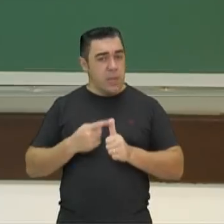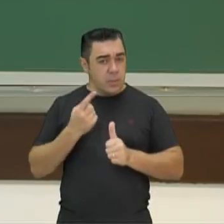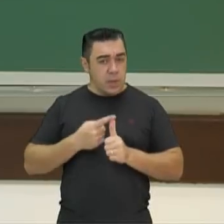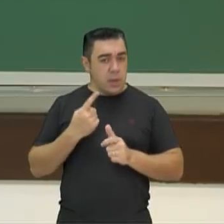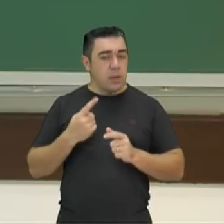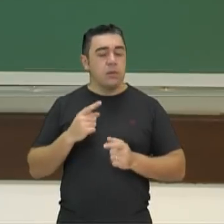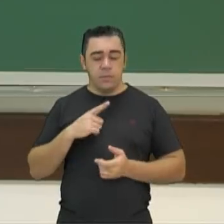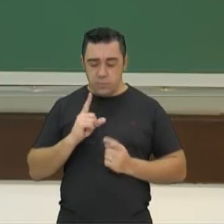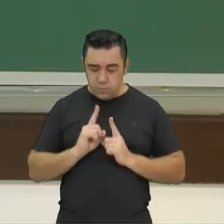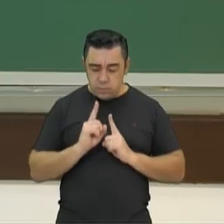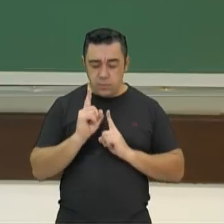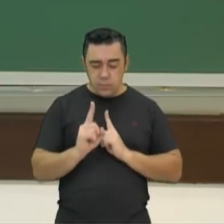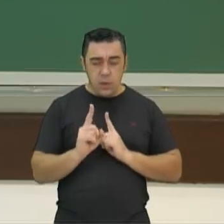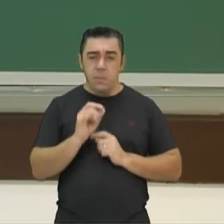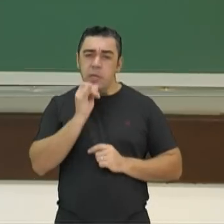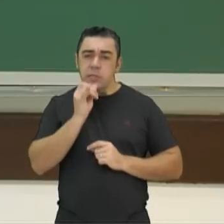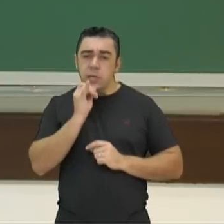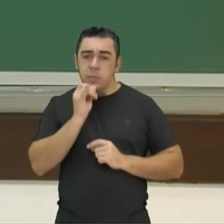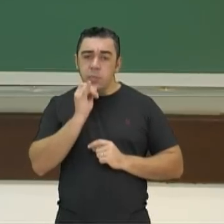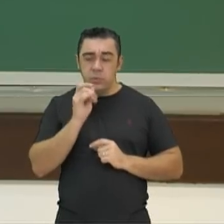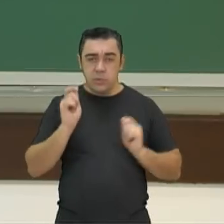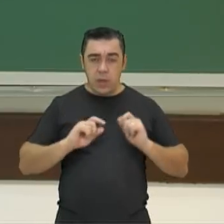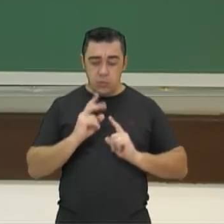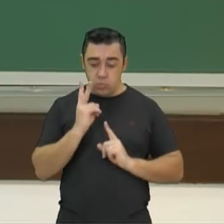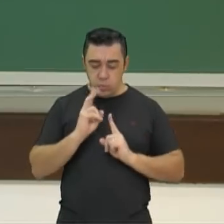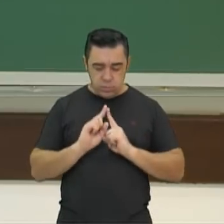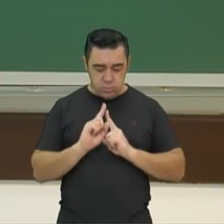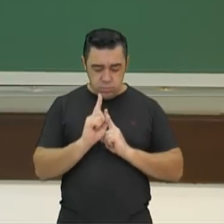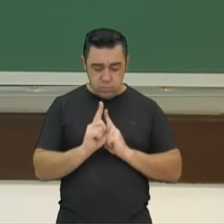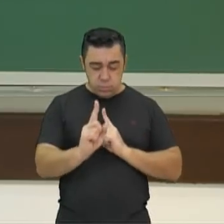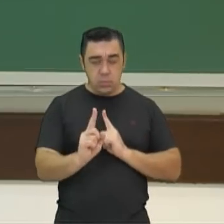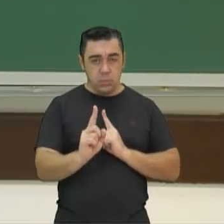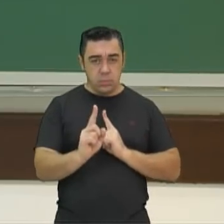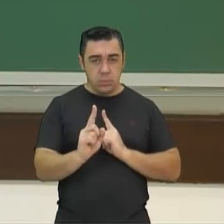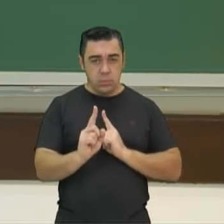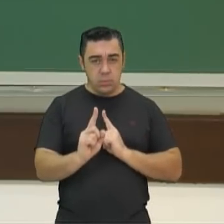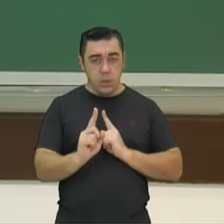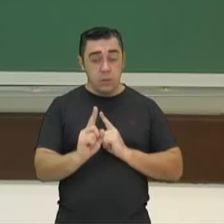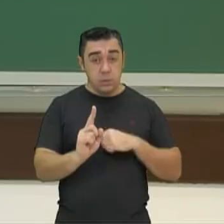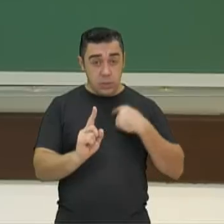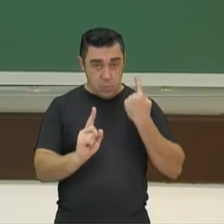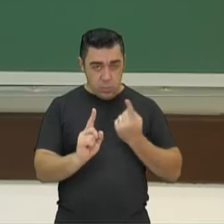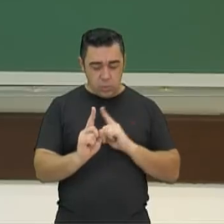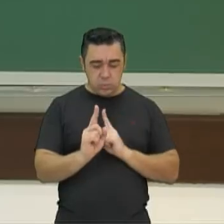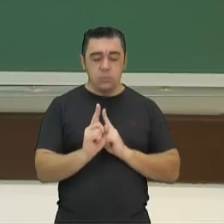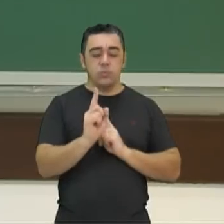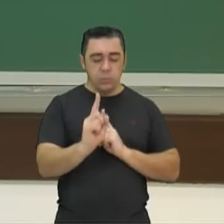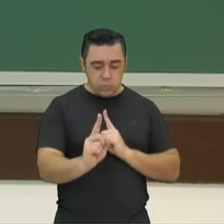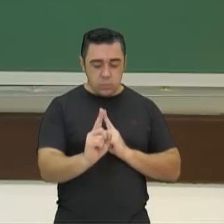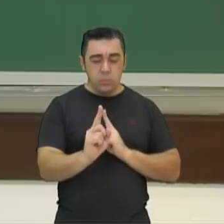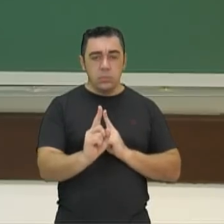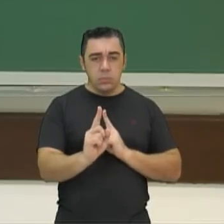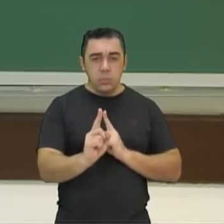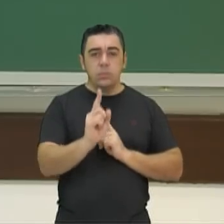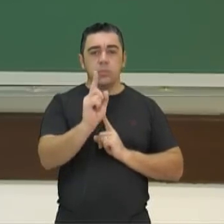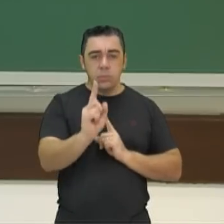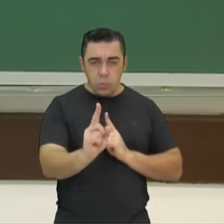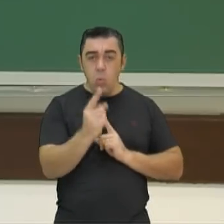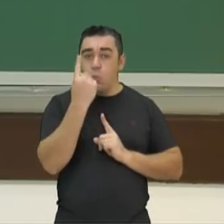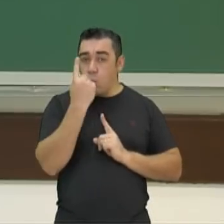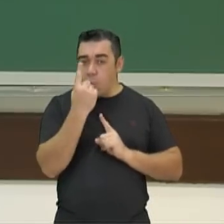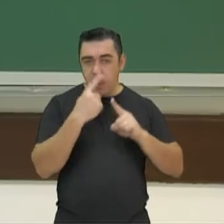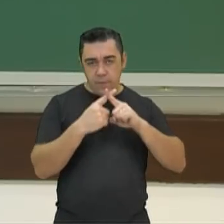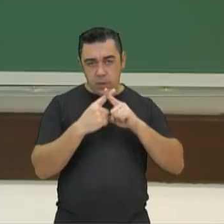jogou, nessa aqui eu vou jogar 2 casinhas. A partir daquela é só uma. Então, a primeira é uma regra que você pode jogar